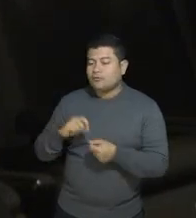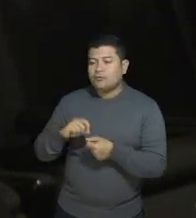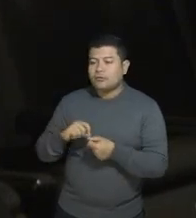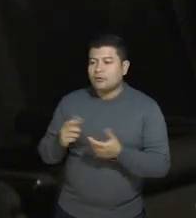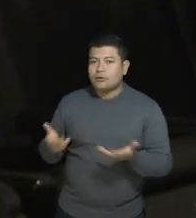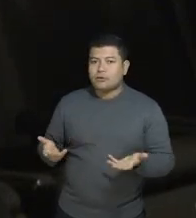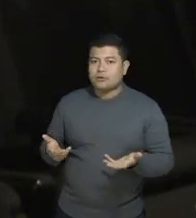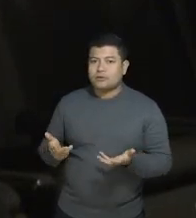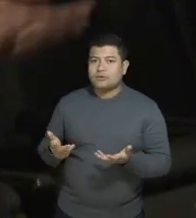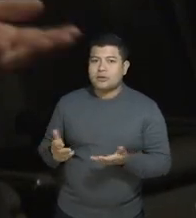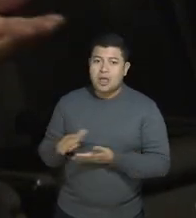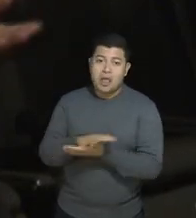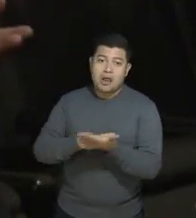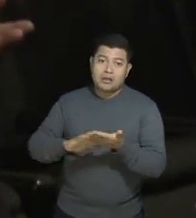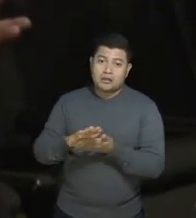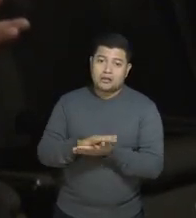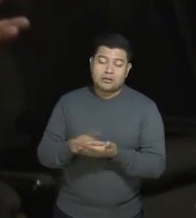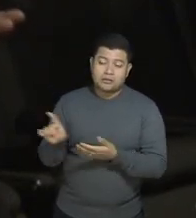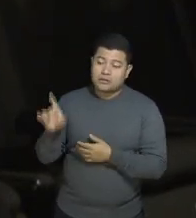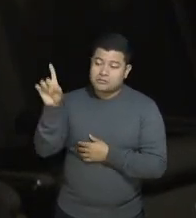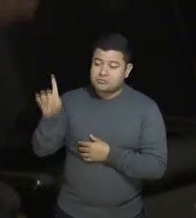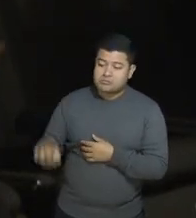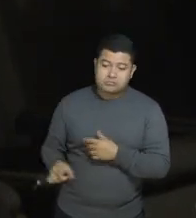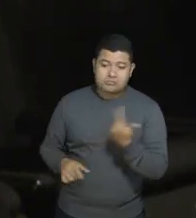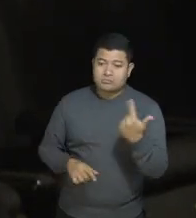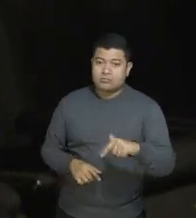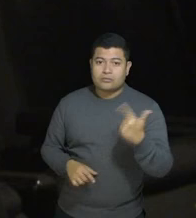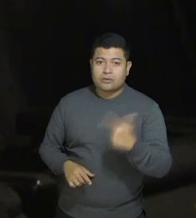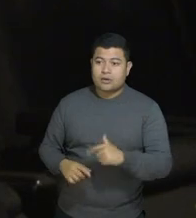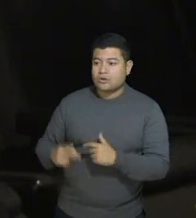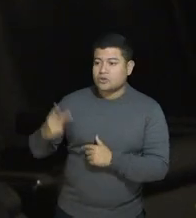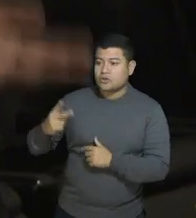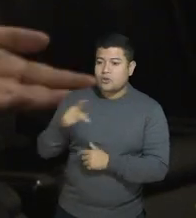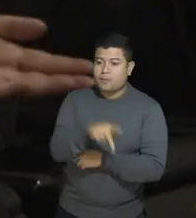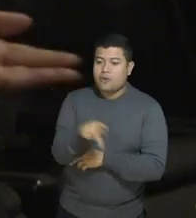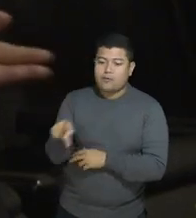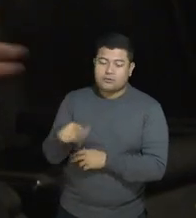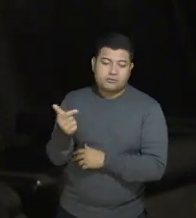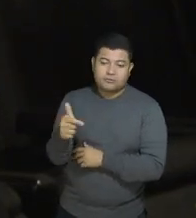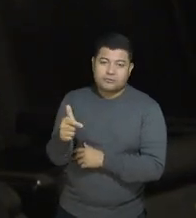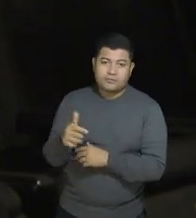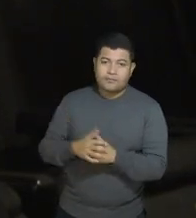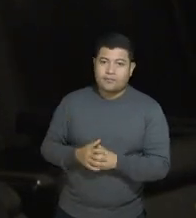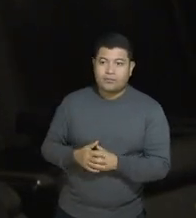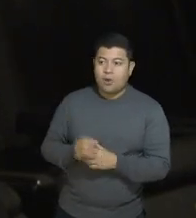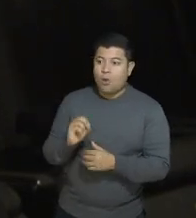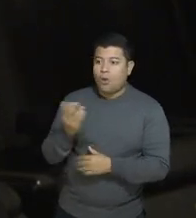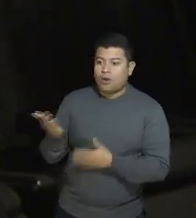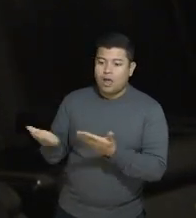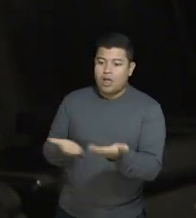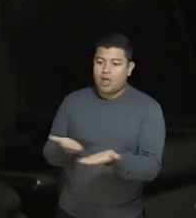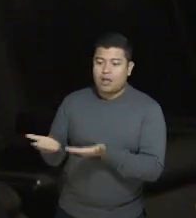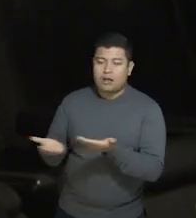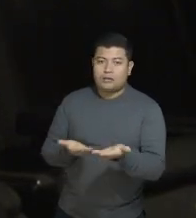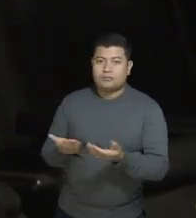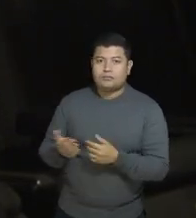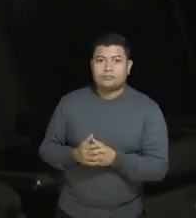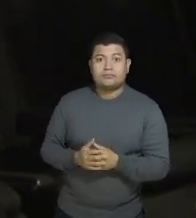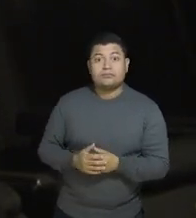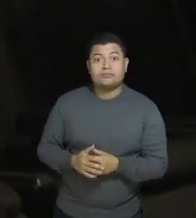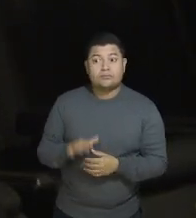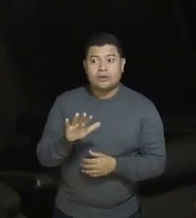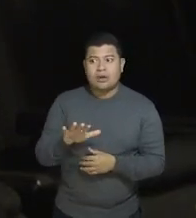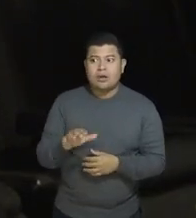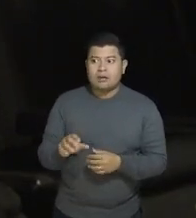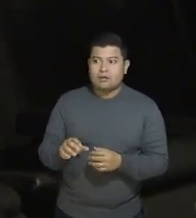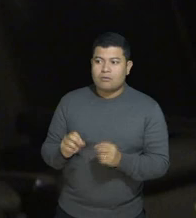Nada. Ele não tem direito a segundo professor, ele não tem direito a atendimento. E aí eu fiquei, tá, mas aí ele vai